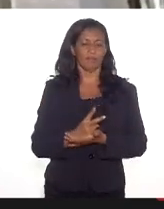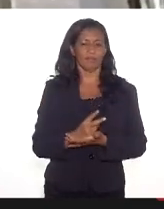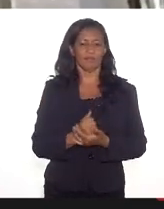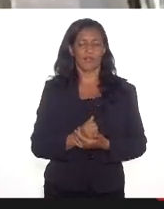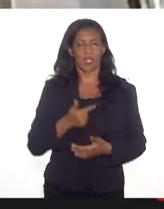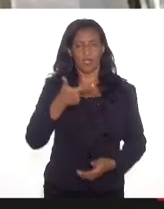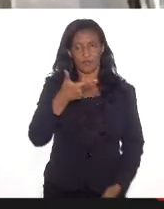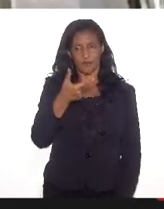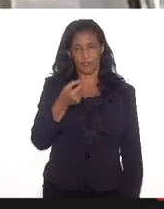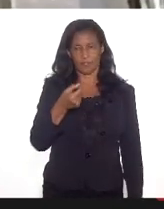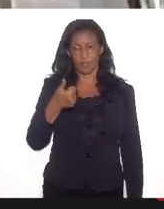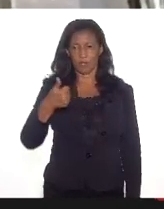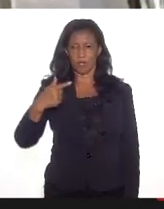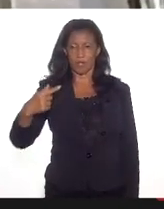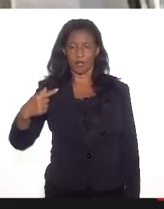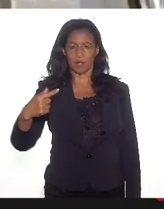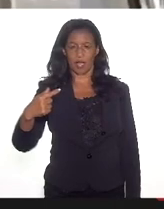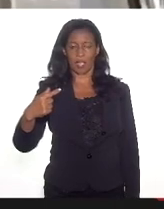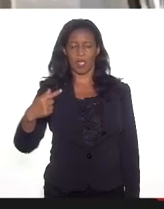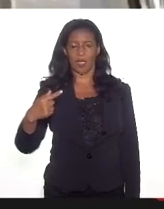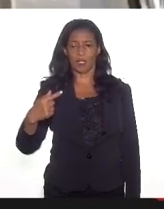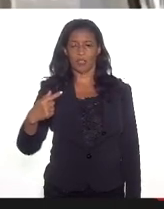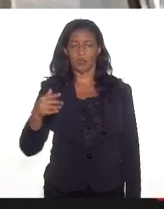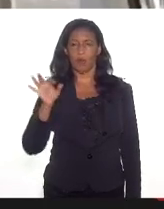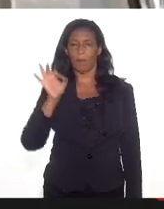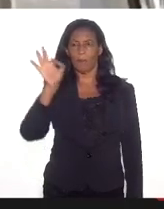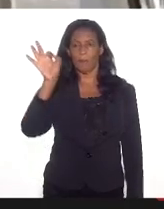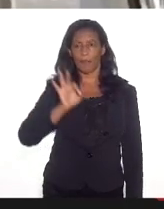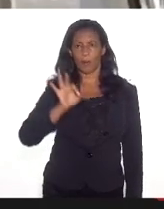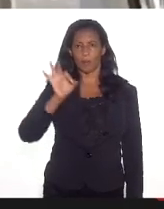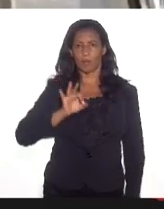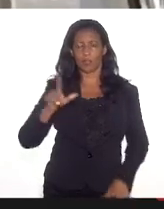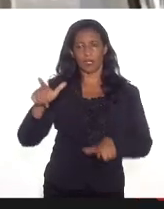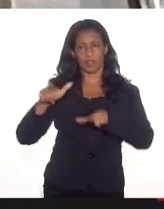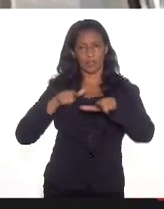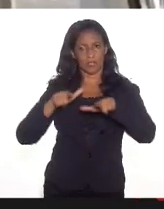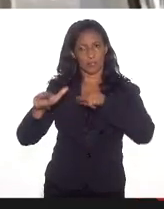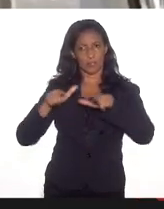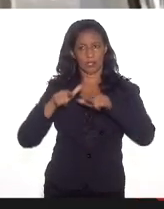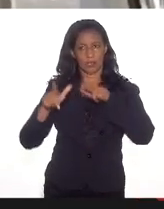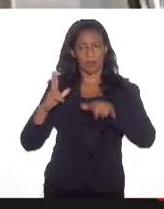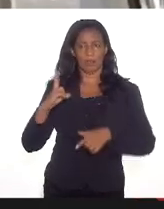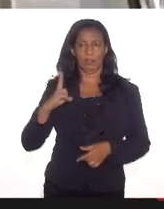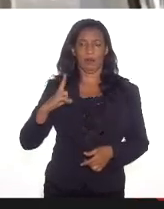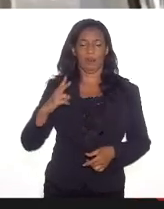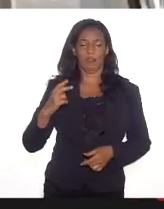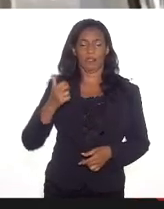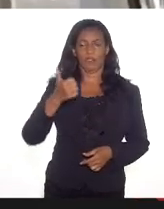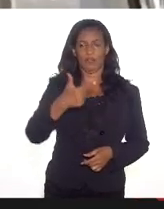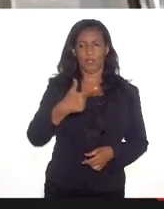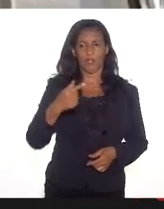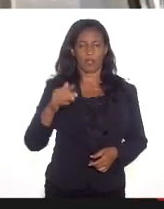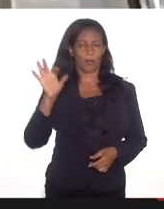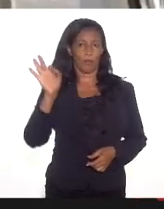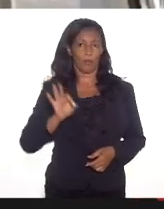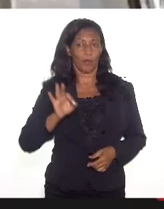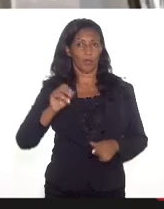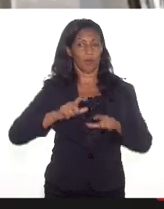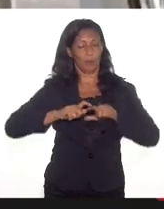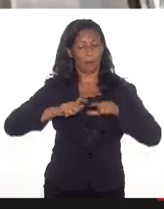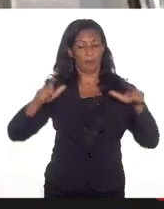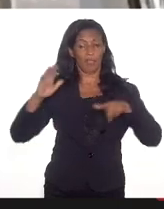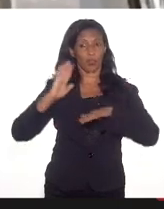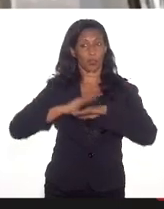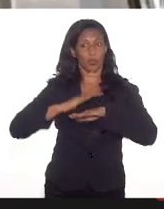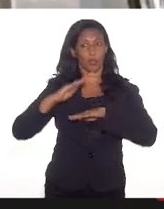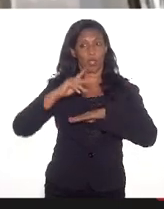ainda em 2017 um percentual de trabalho informal em torno de 27,2% maior inclusive do que o